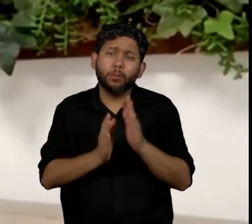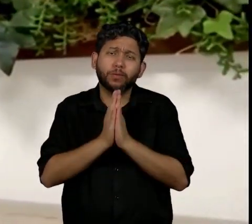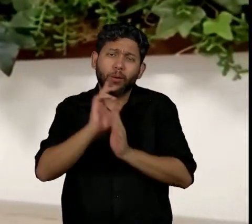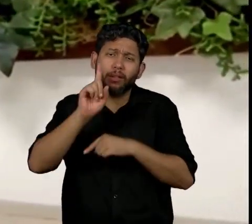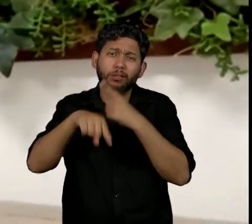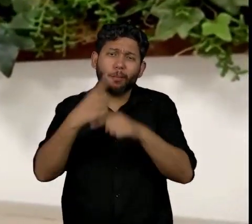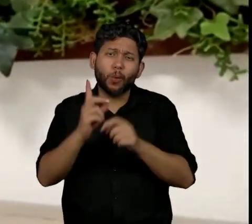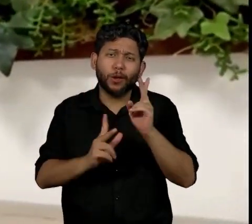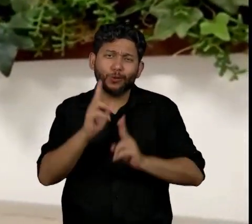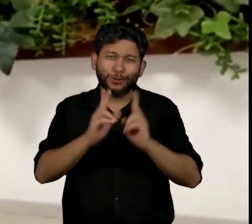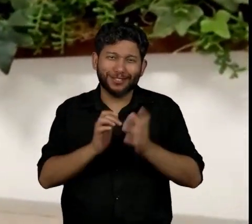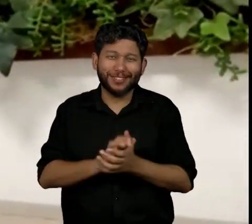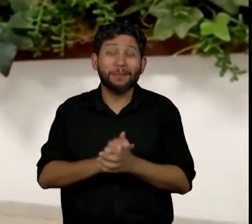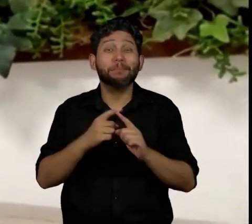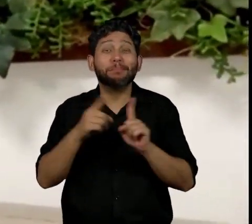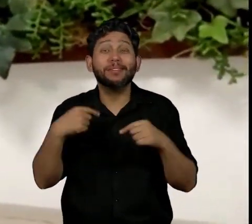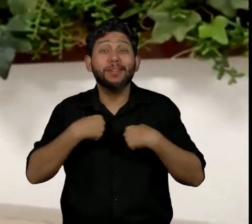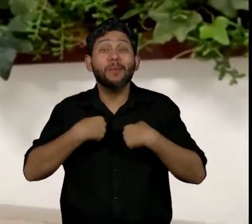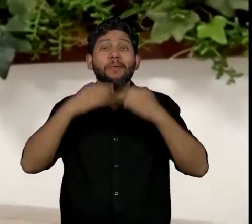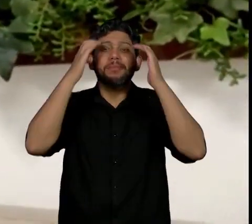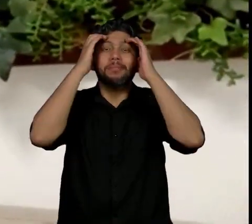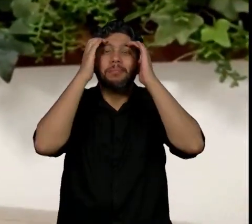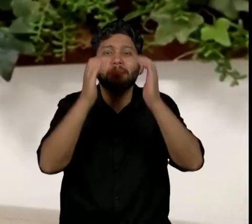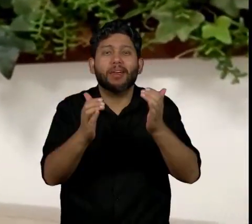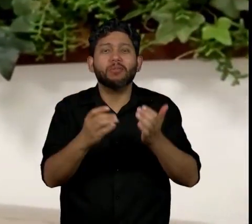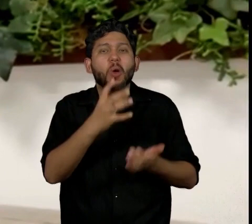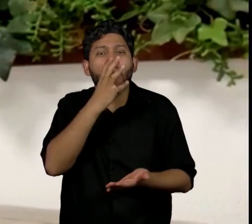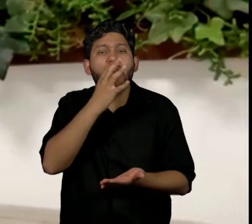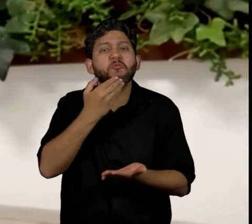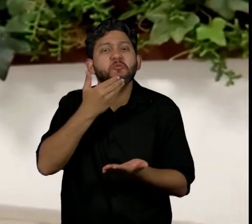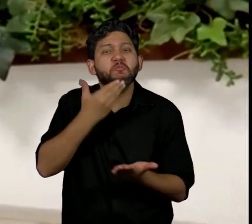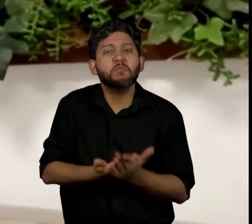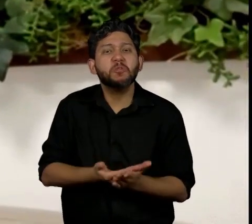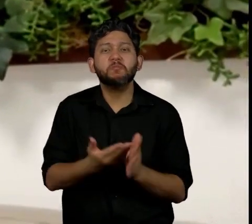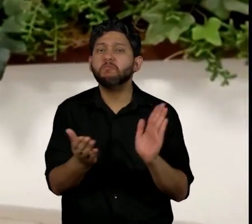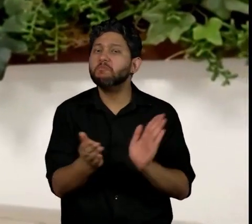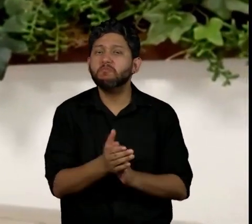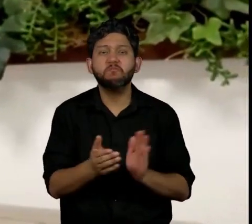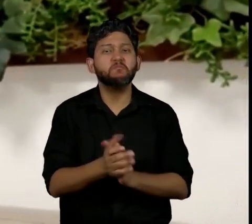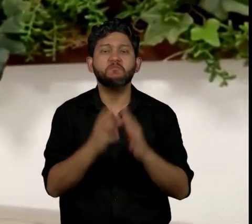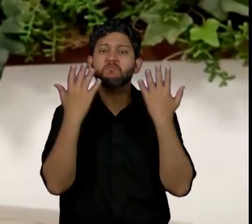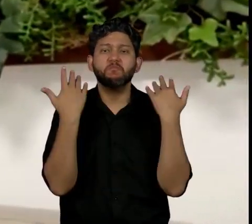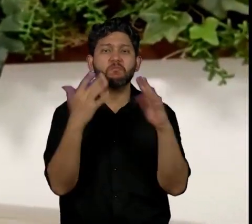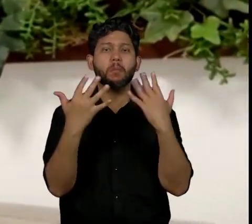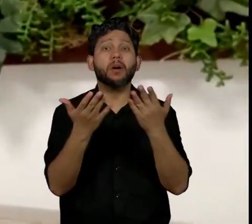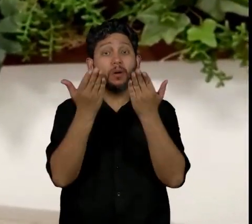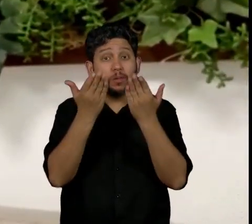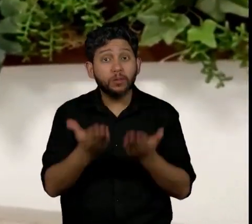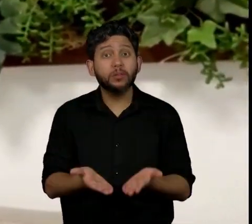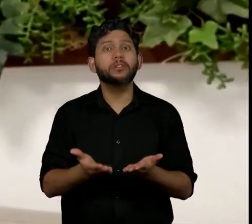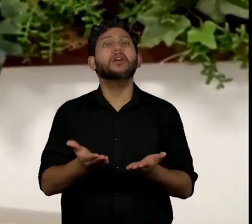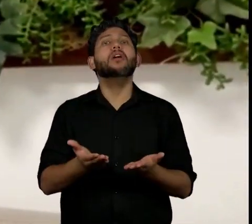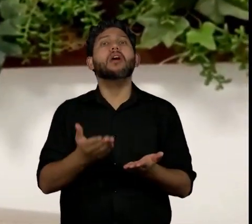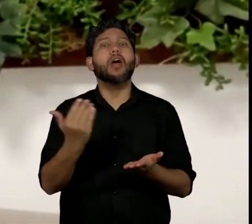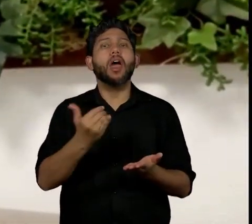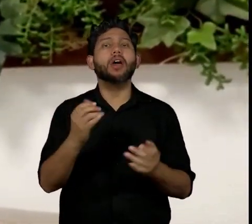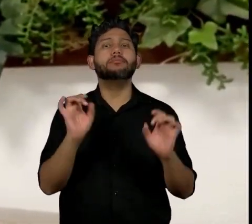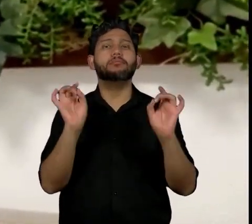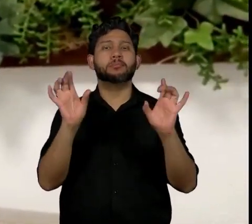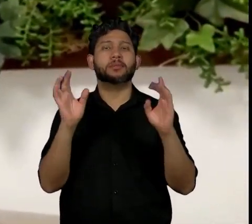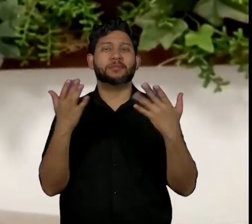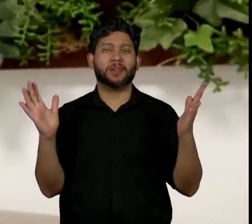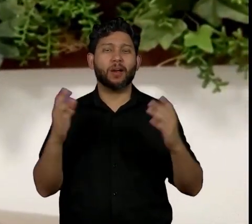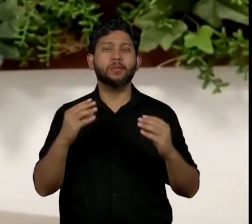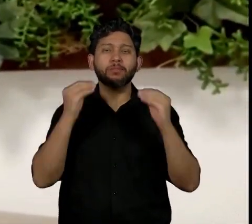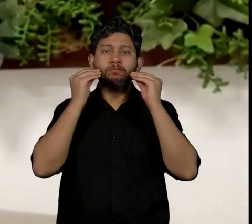o quanto eu te respeito, o quanto eu te admiro e quanto é merecedor a você essa homenagem do Persona. Um